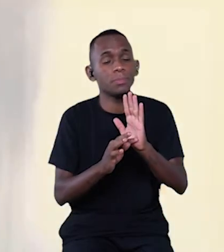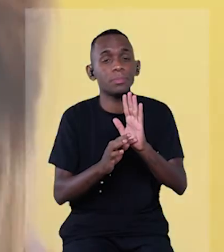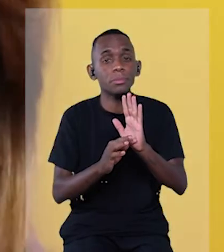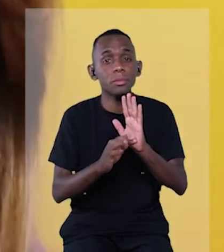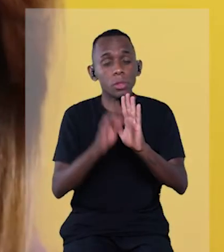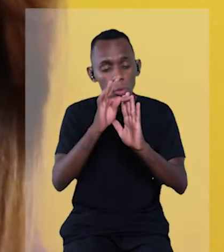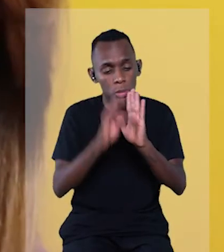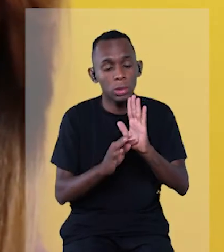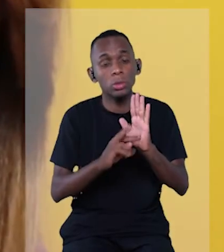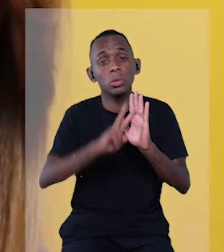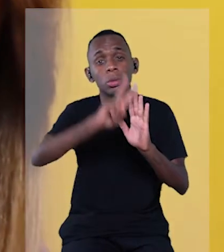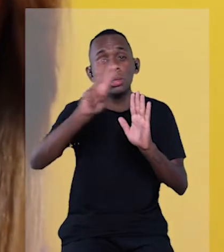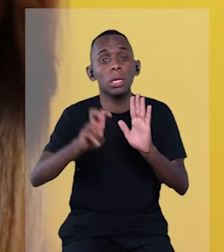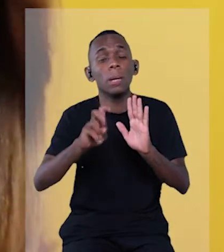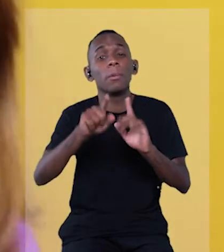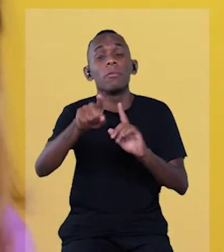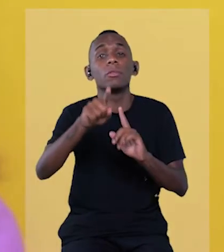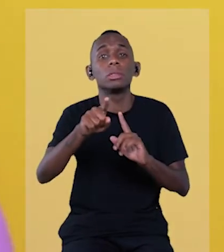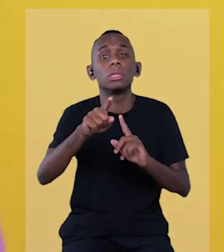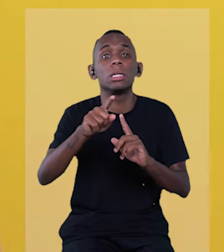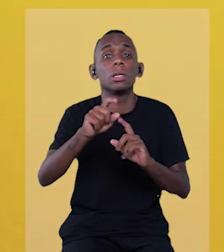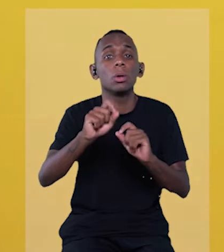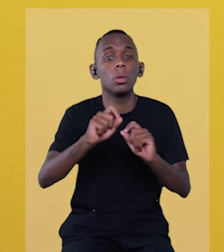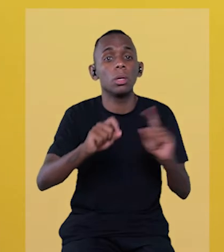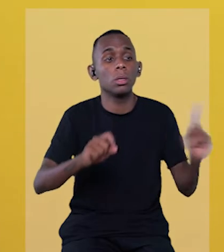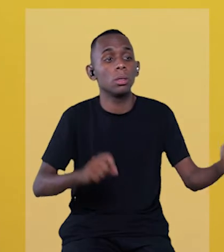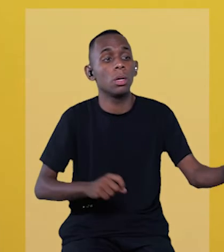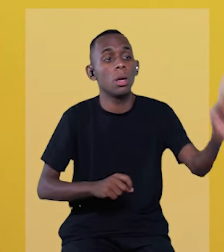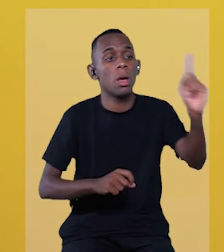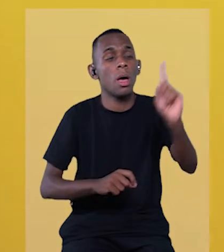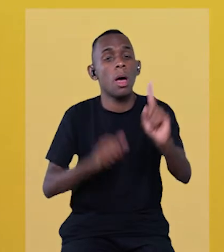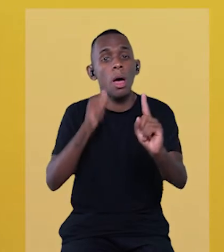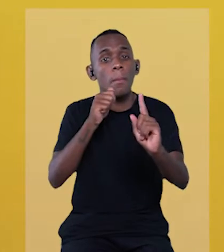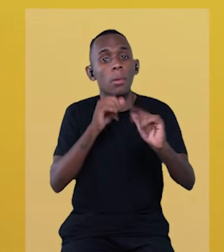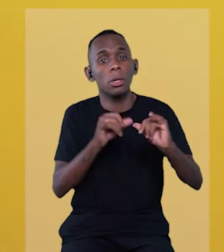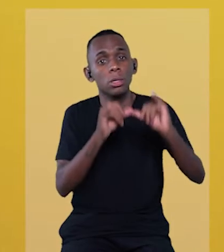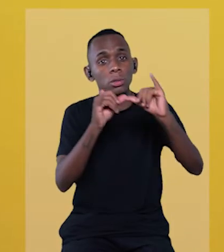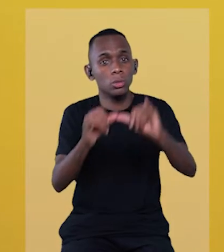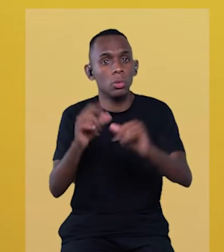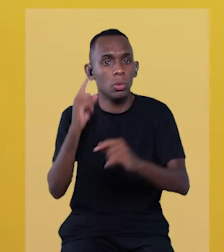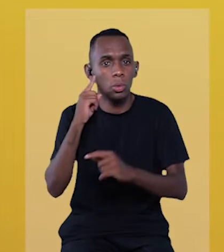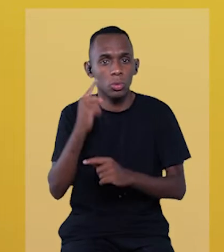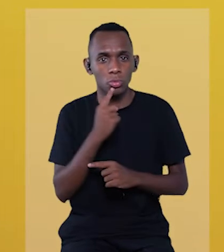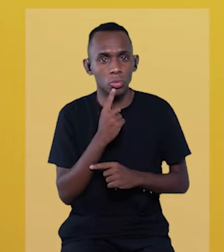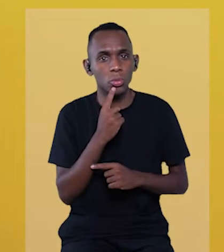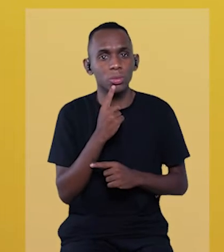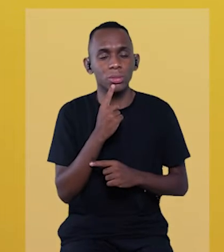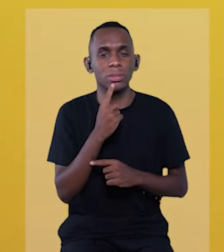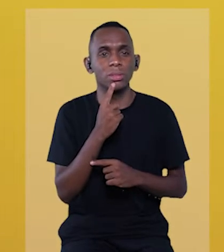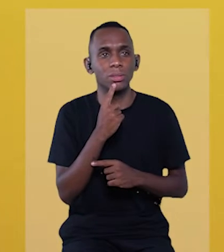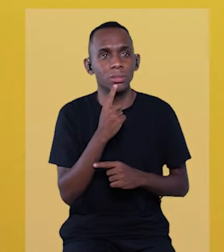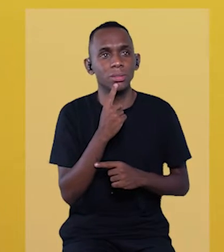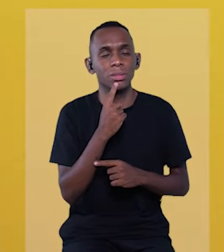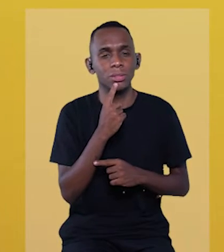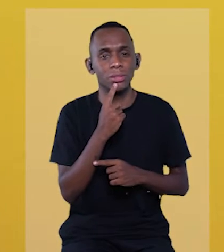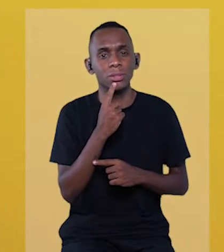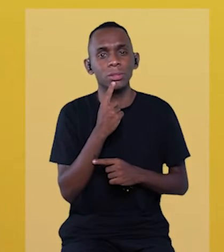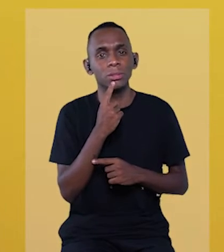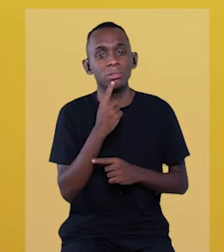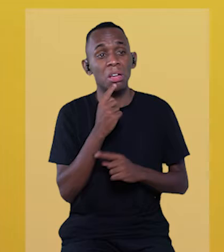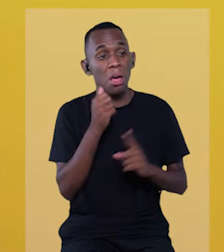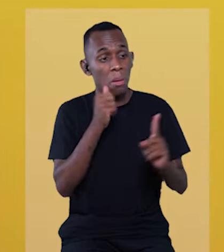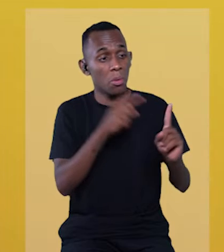que é o texto que quando você é abordado pela moça do supermercado, que é surda, Ah, sim.